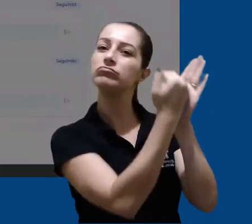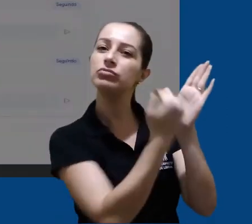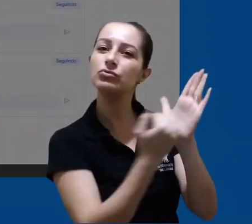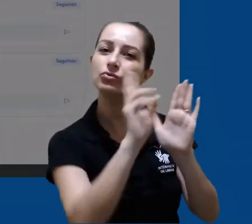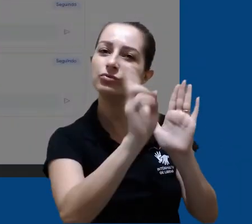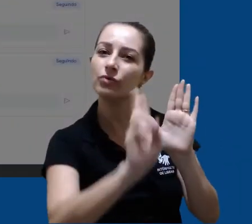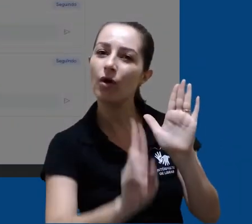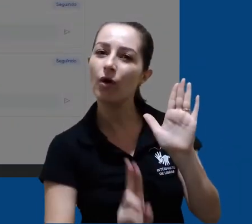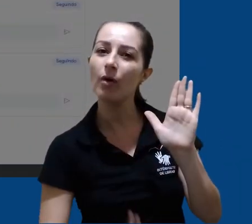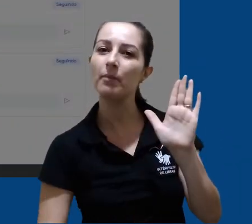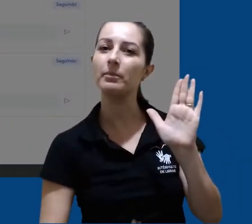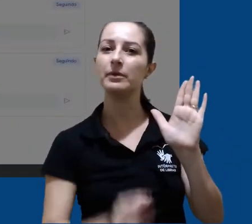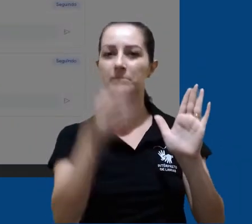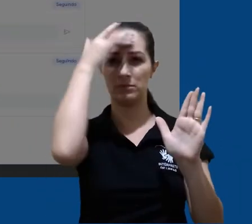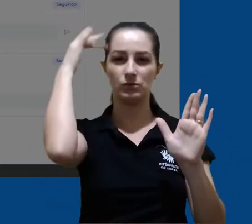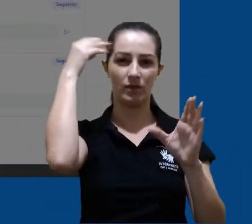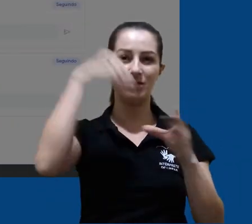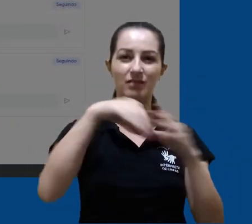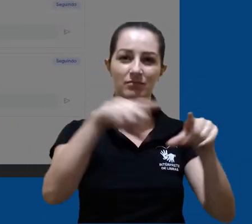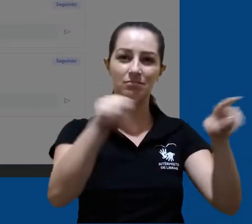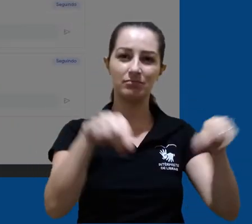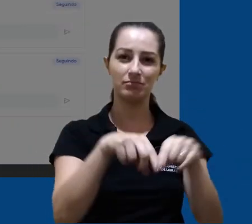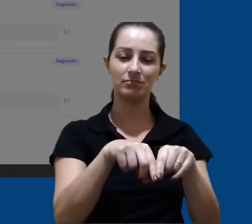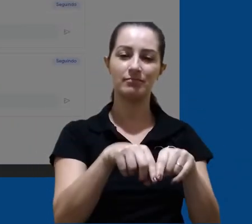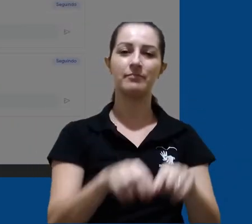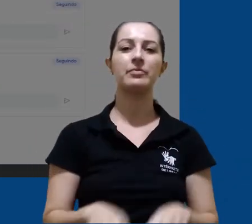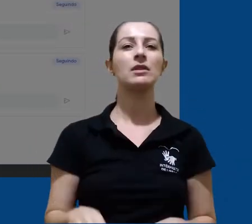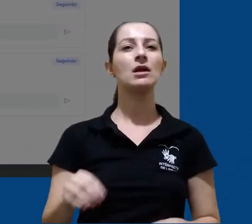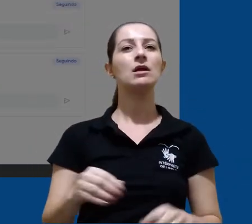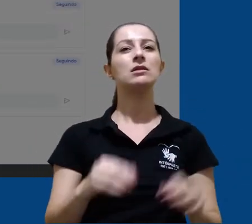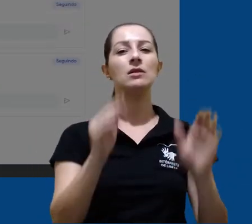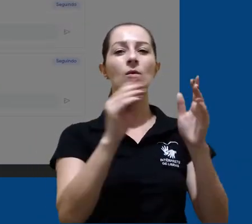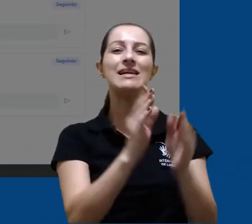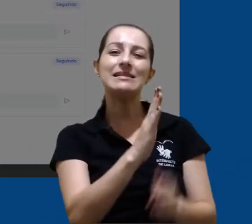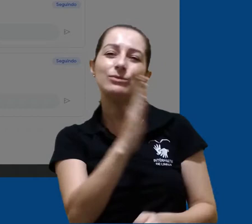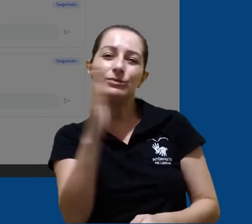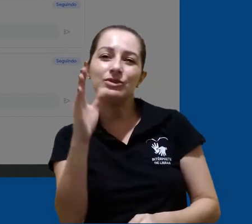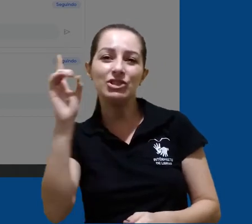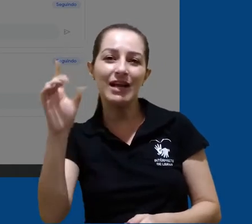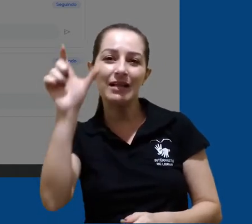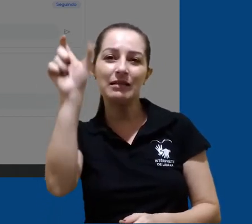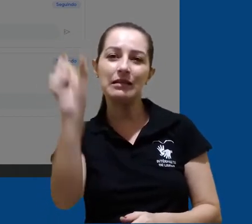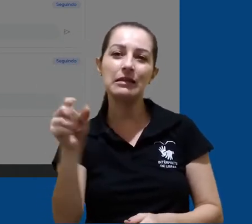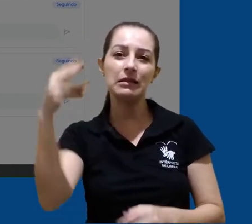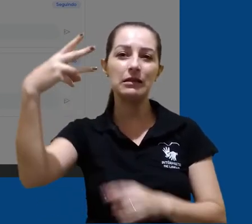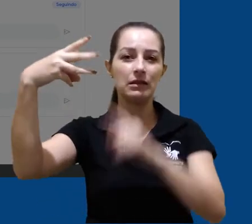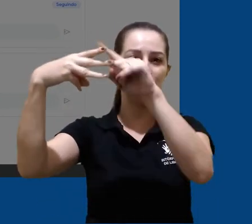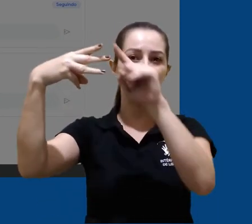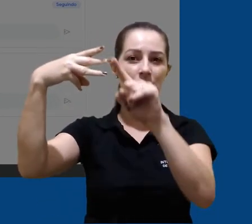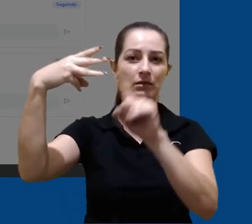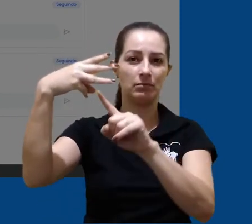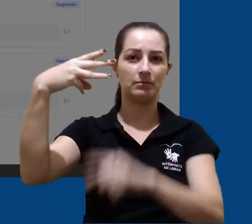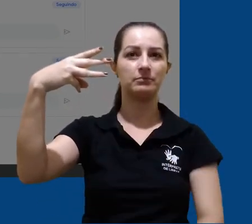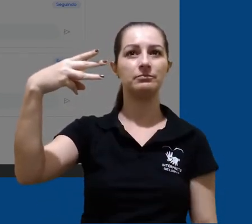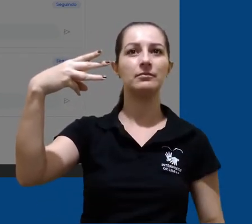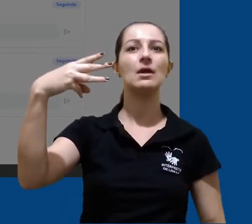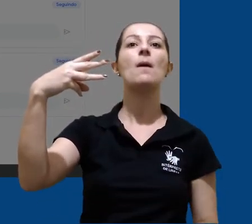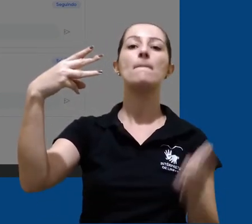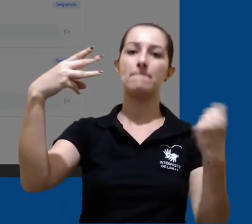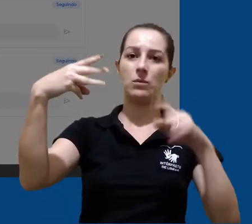a lista de todos aqueles que estão nessa sala. No lado direito do nome de cada participante, temos três pontos.